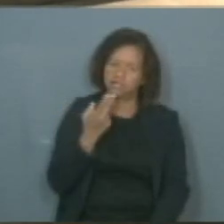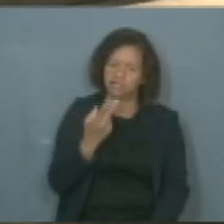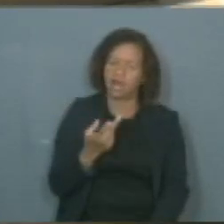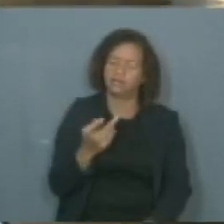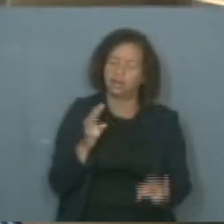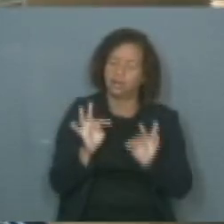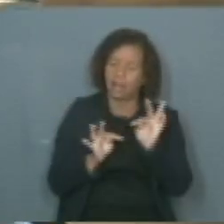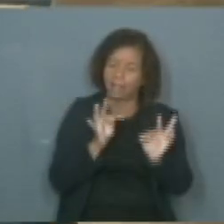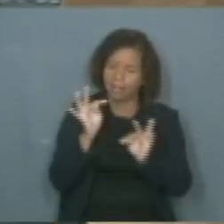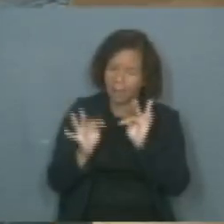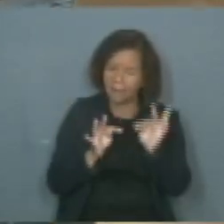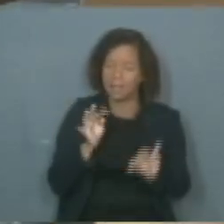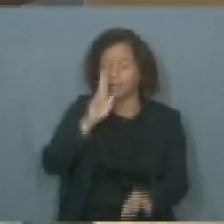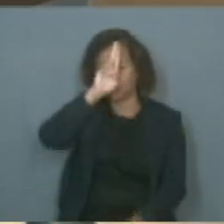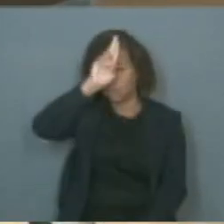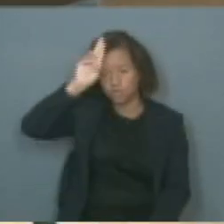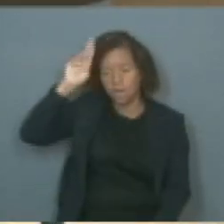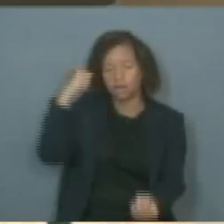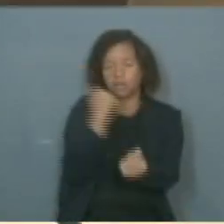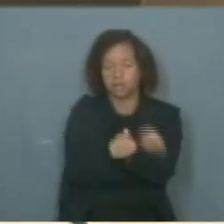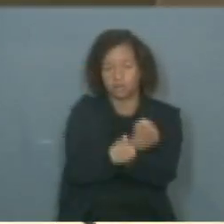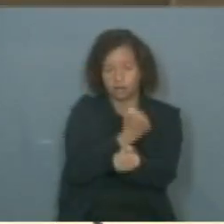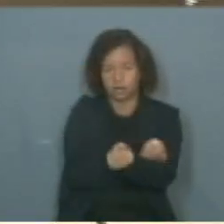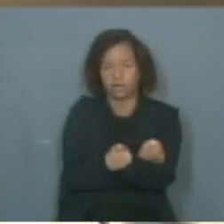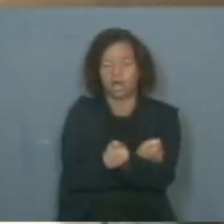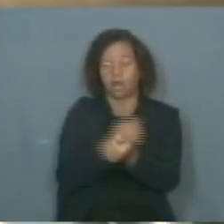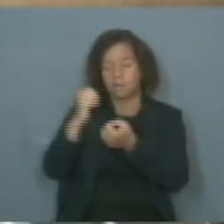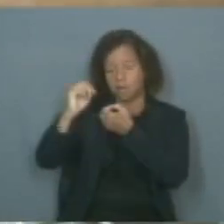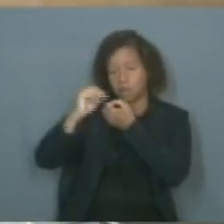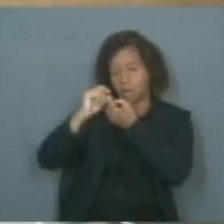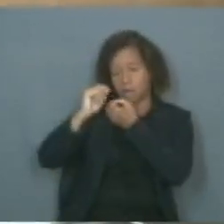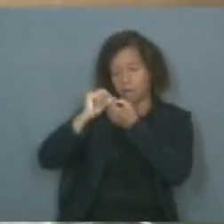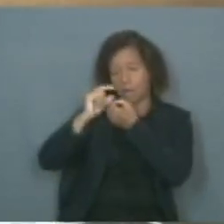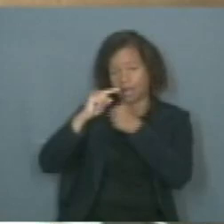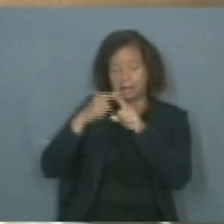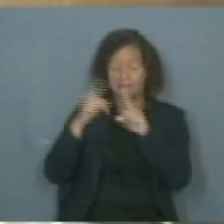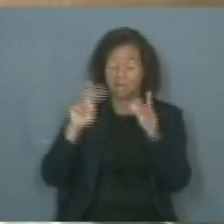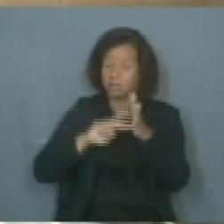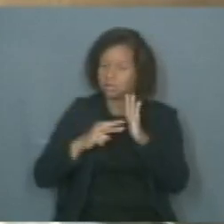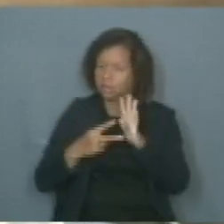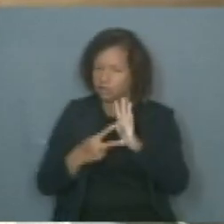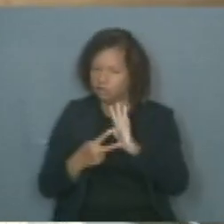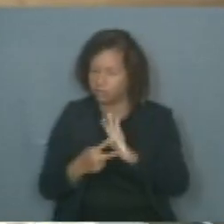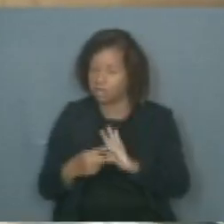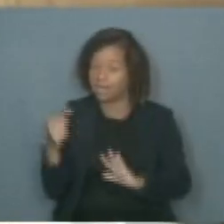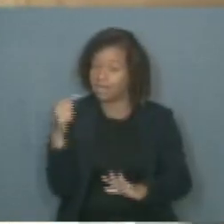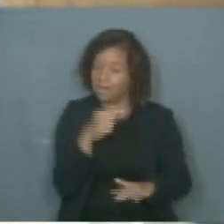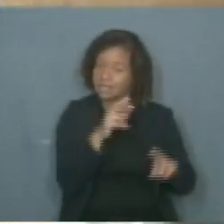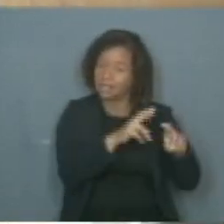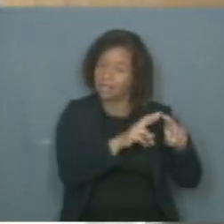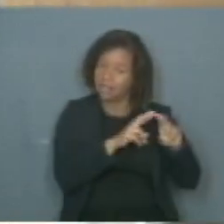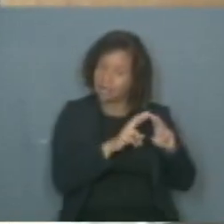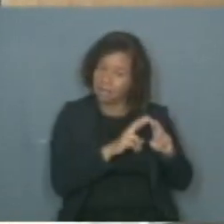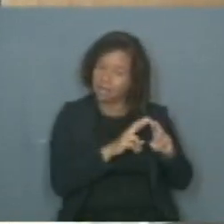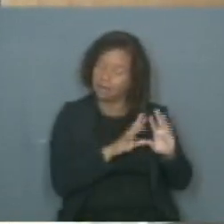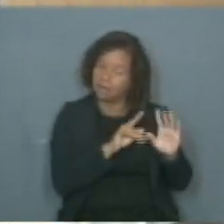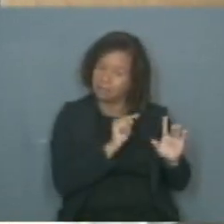o tratamento de usuários de drogas como o crack. Mas isso não significa que esse requerimento está